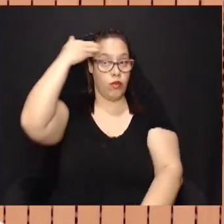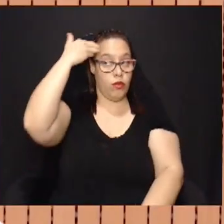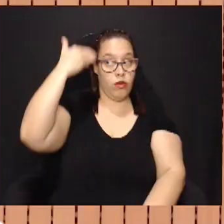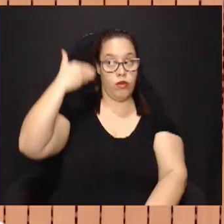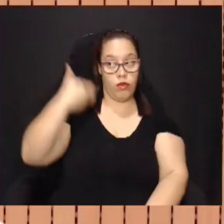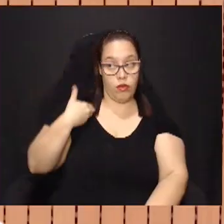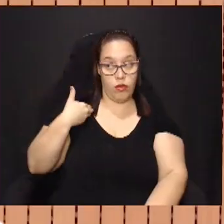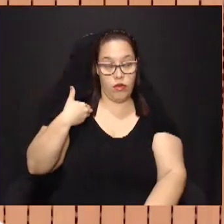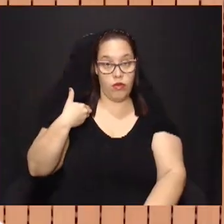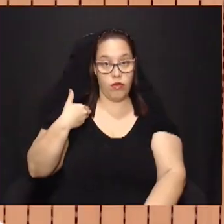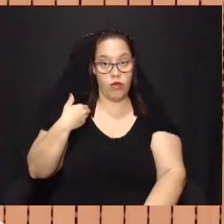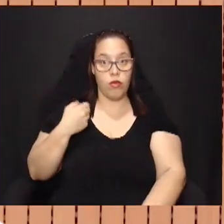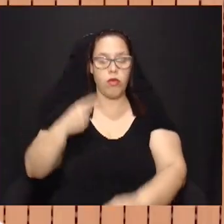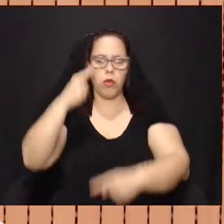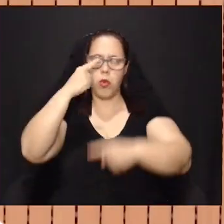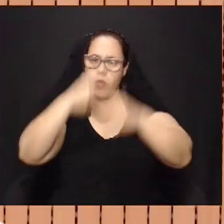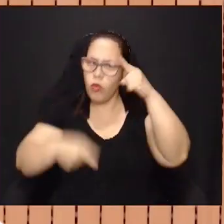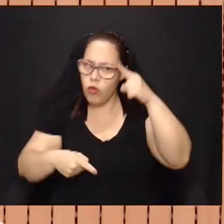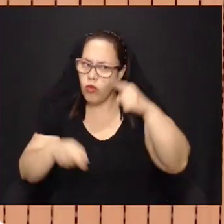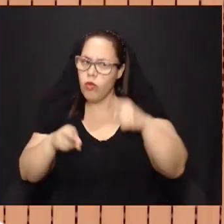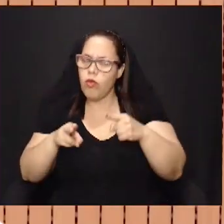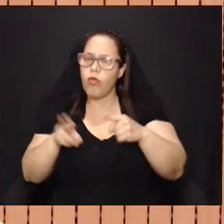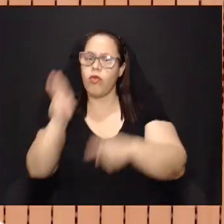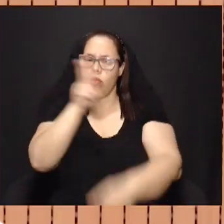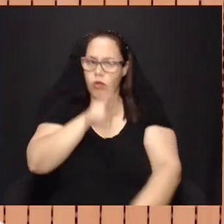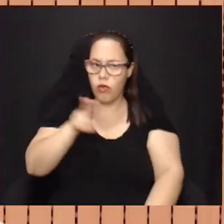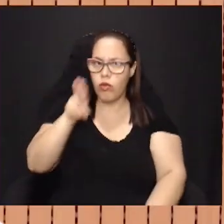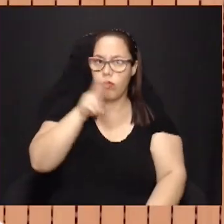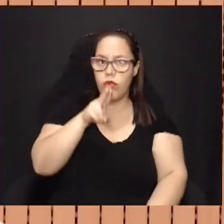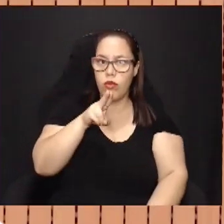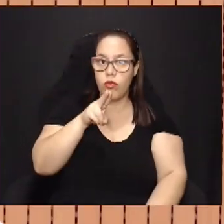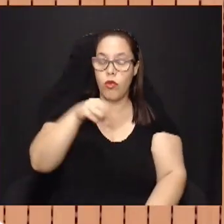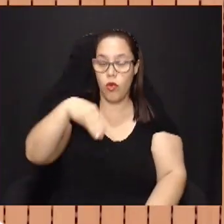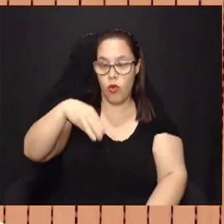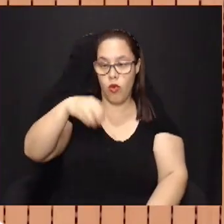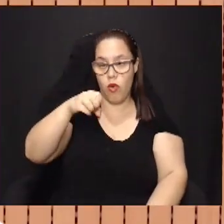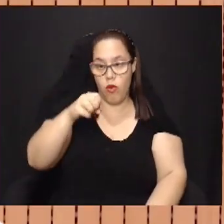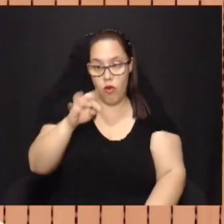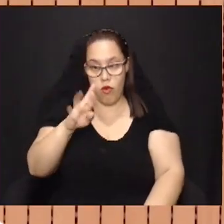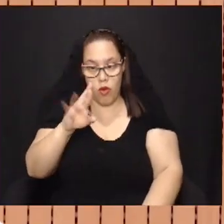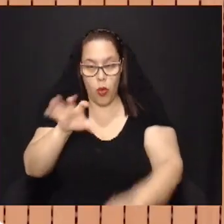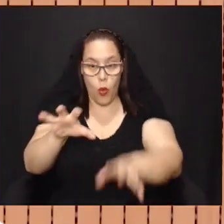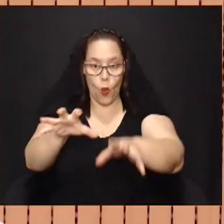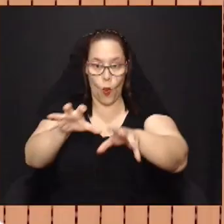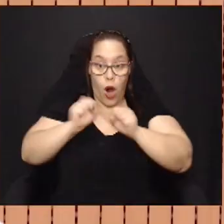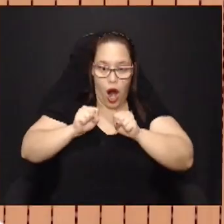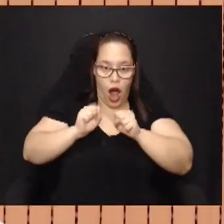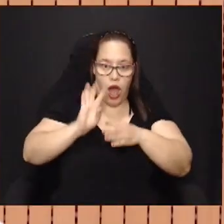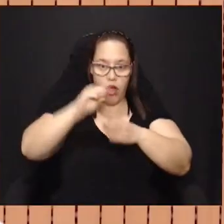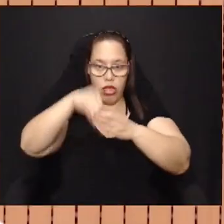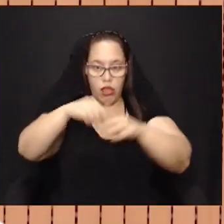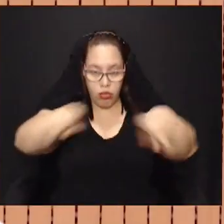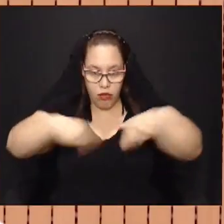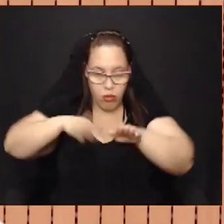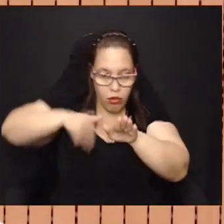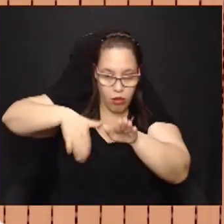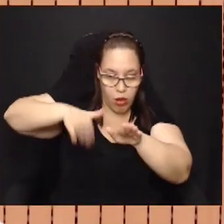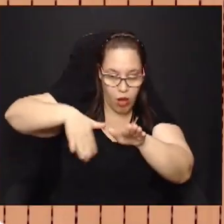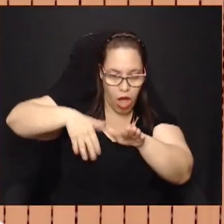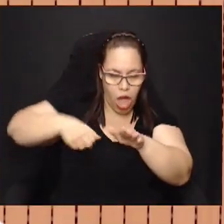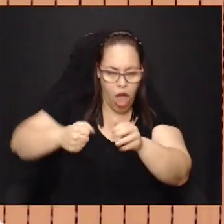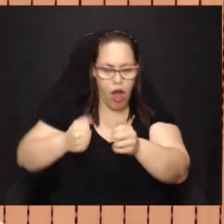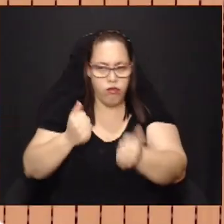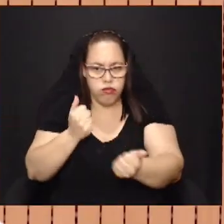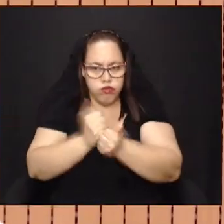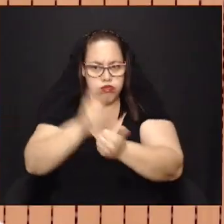para proibir o funcionamento de motores de sucção e obrigar a instalação de